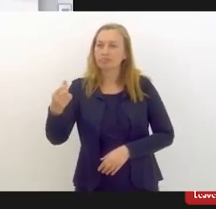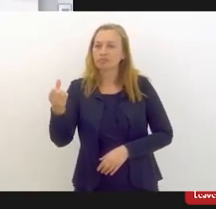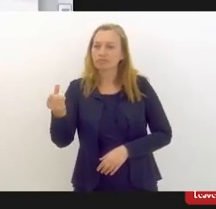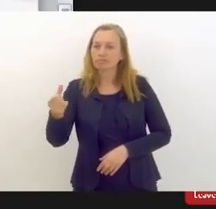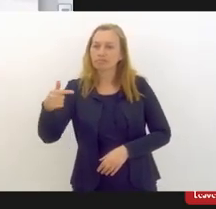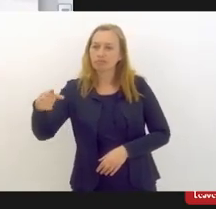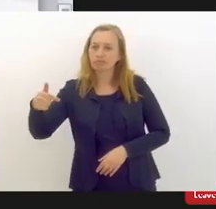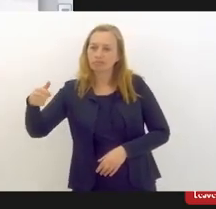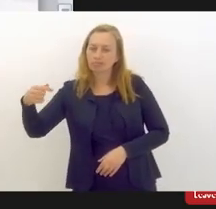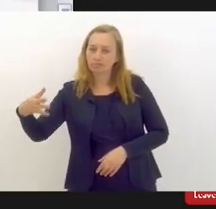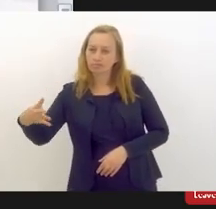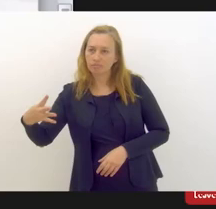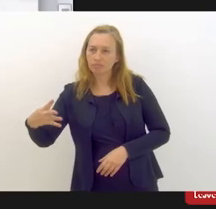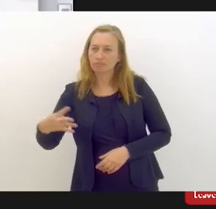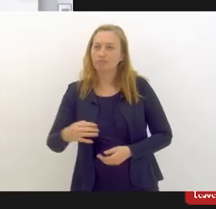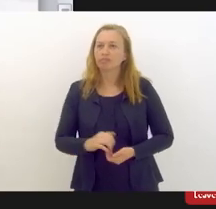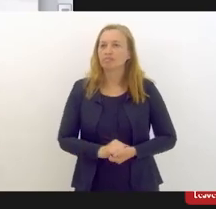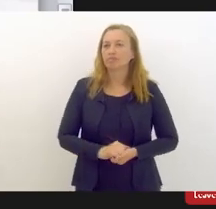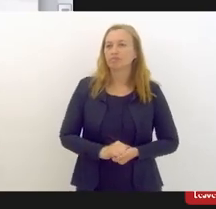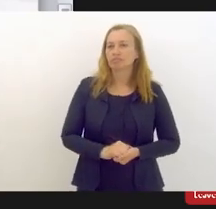e